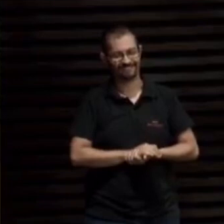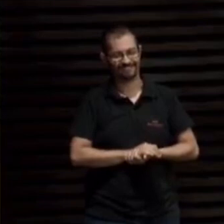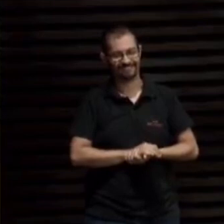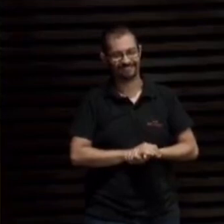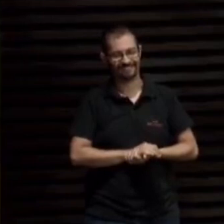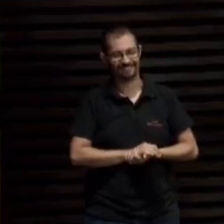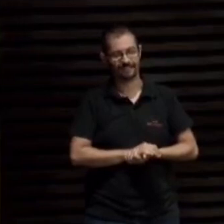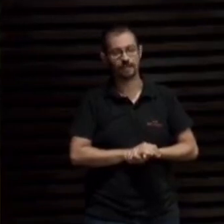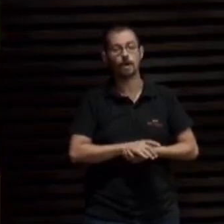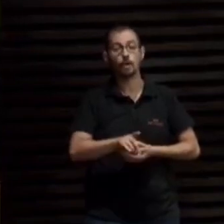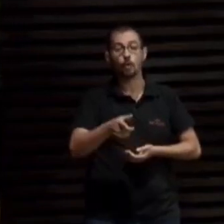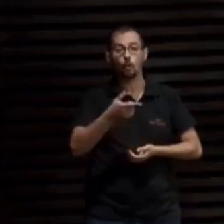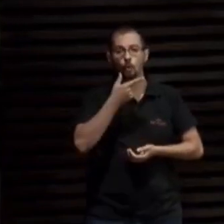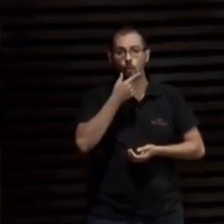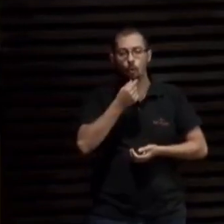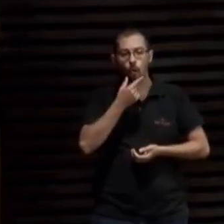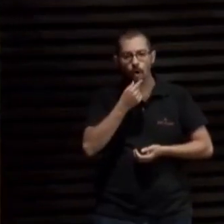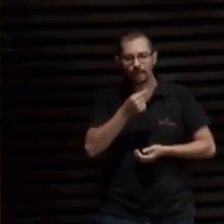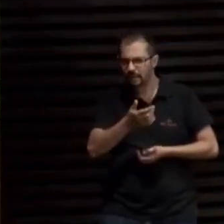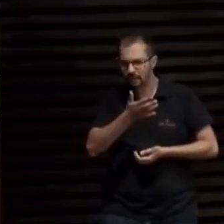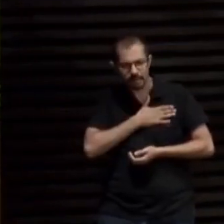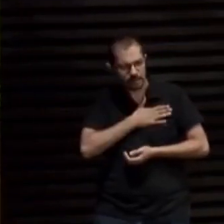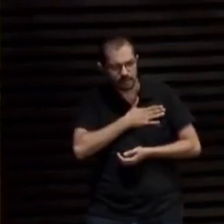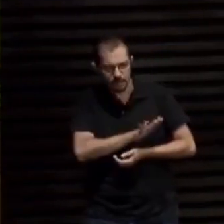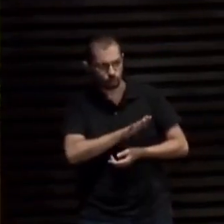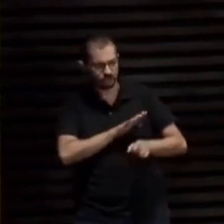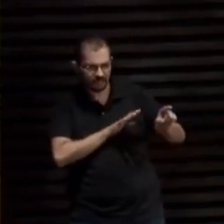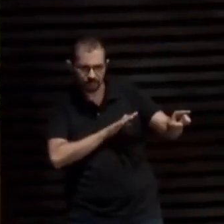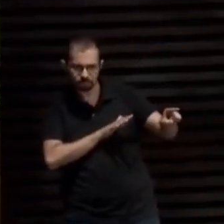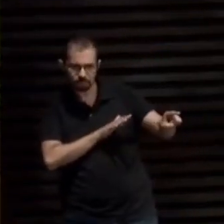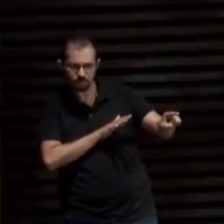Ele detestava o homem sem conhecê-lo.